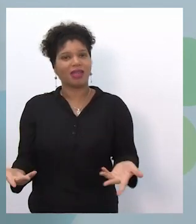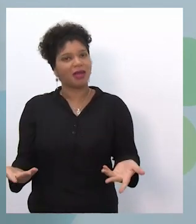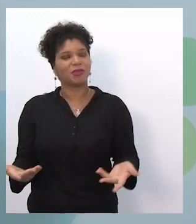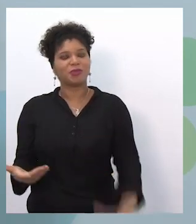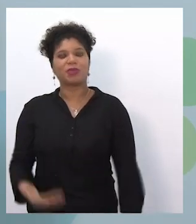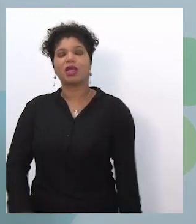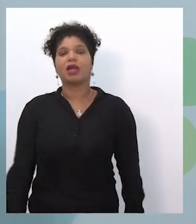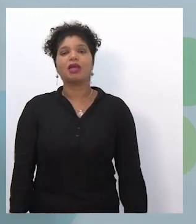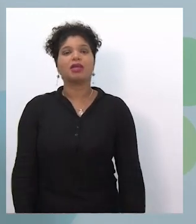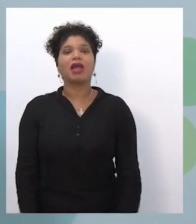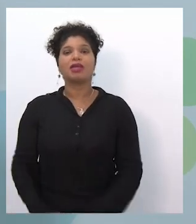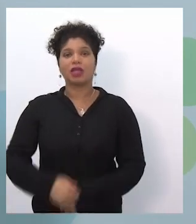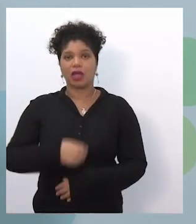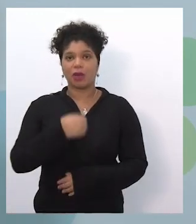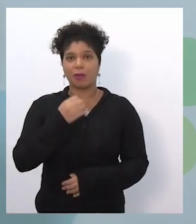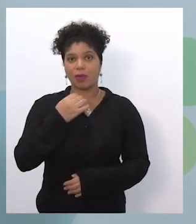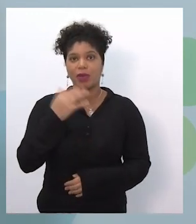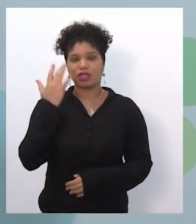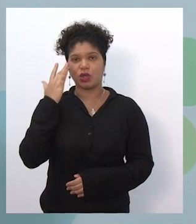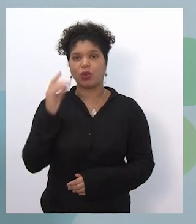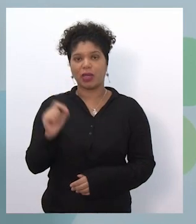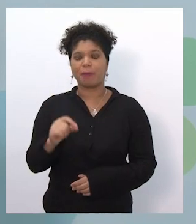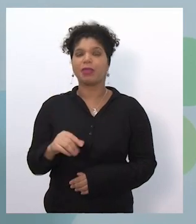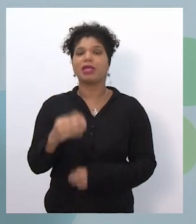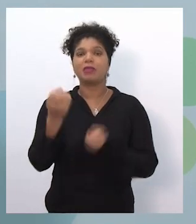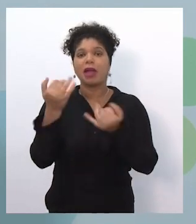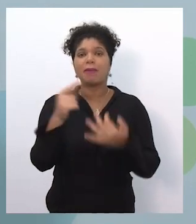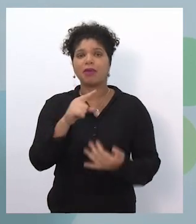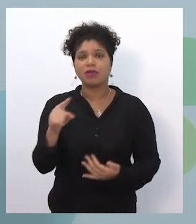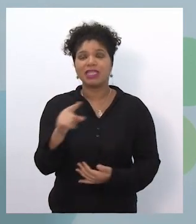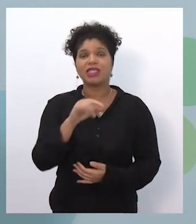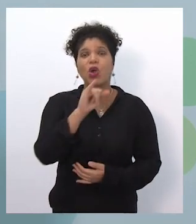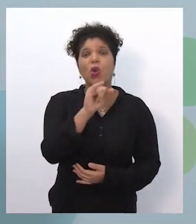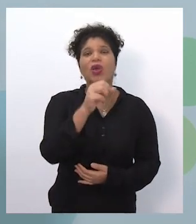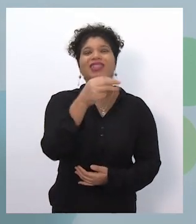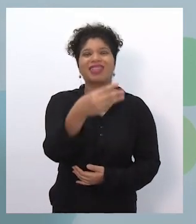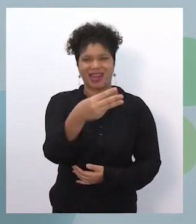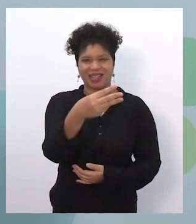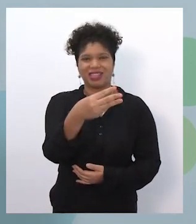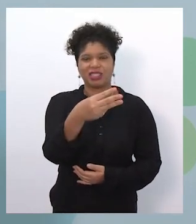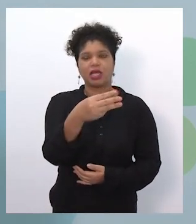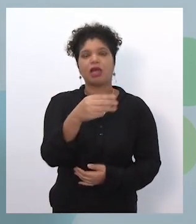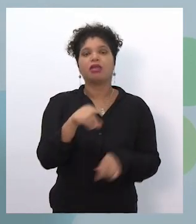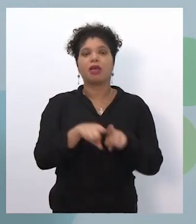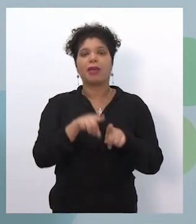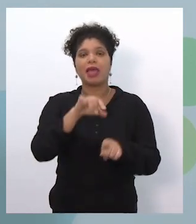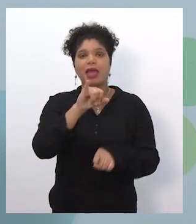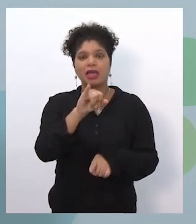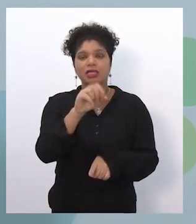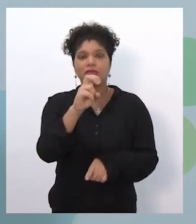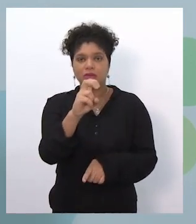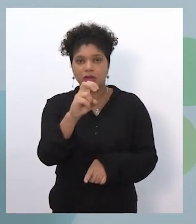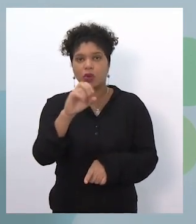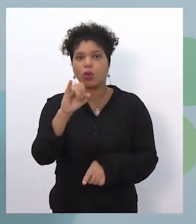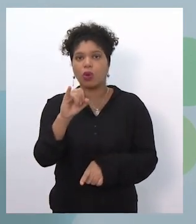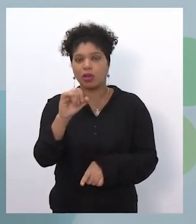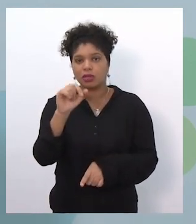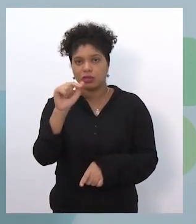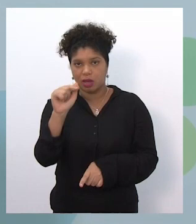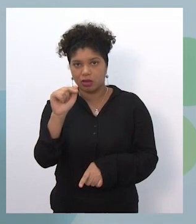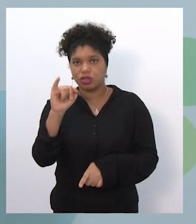a gente pegar a família do i3, né, para falar um pouquinho, família i5 e família i7 até o i9,